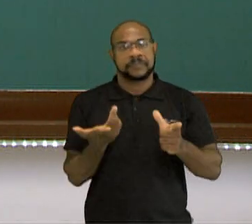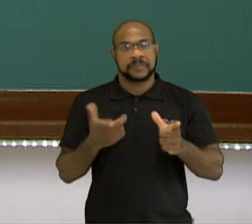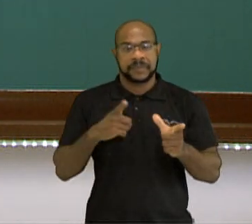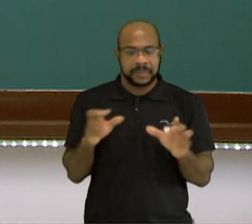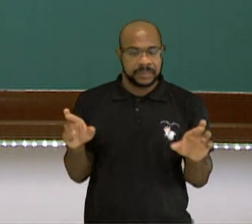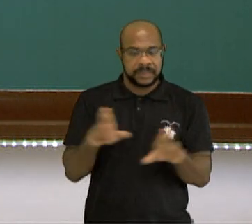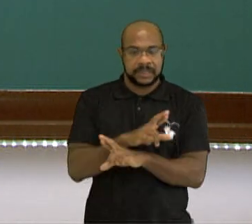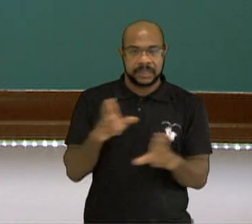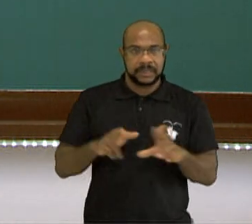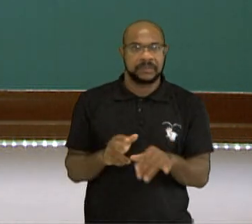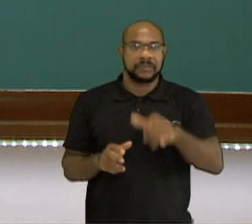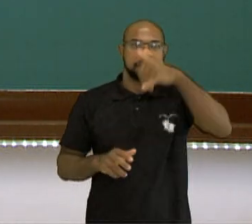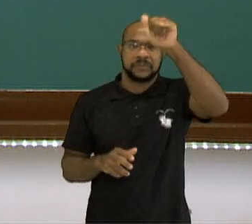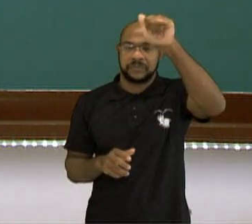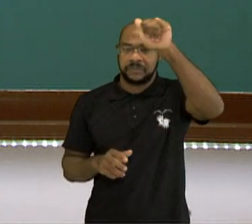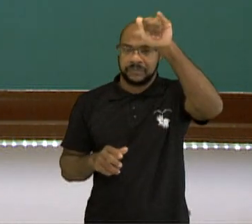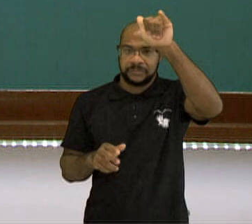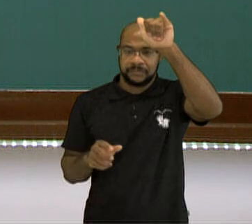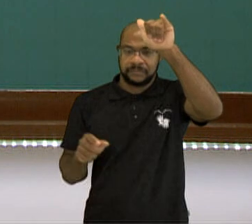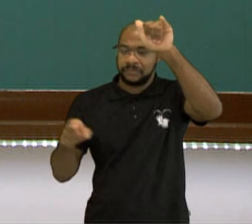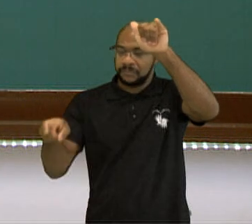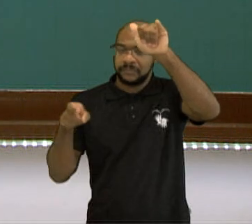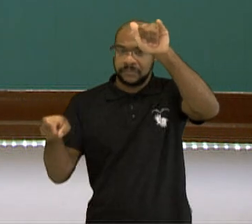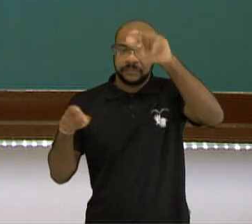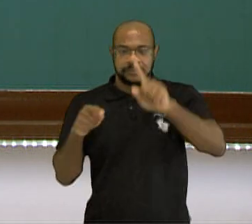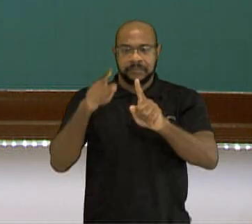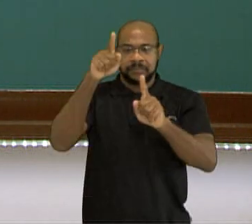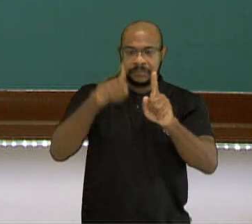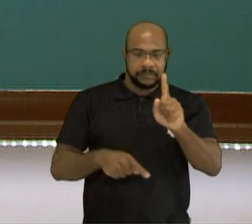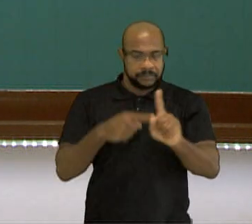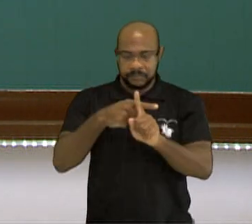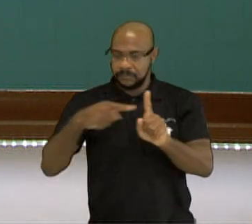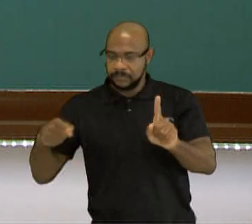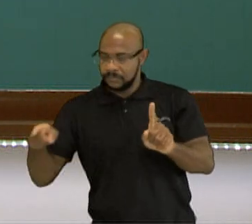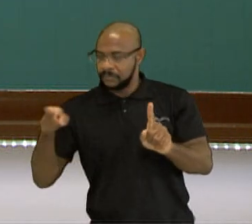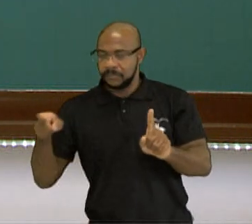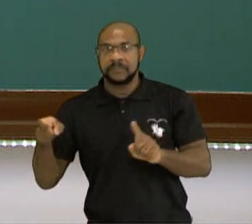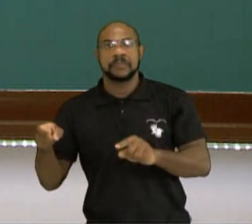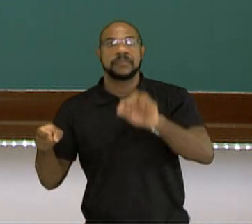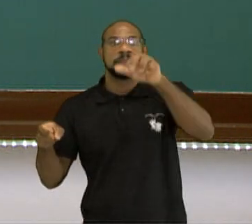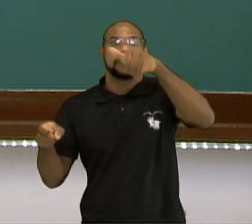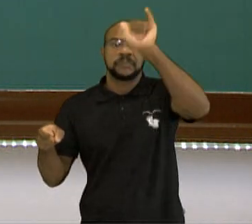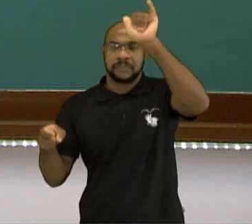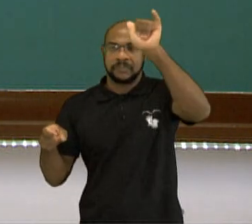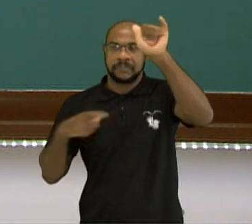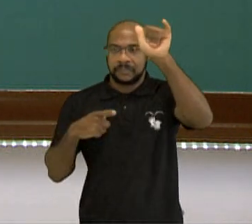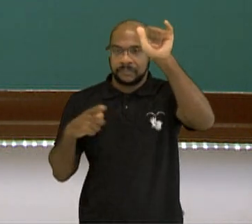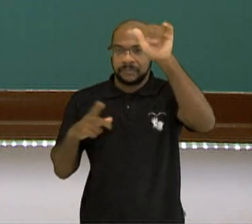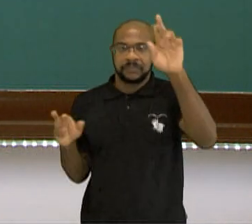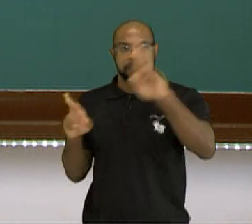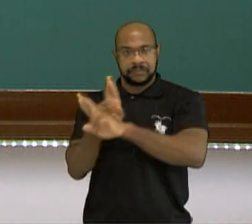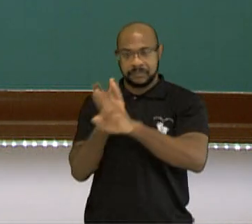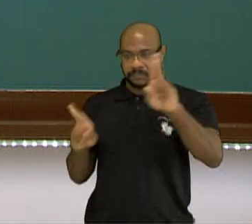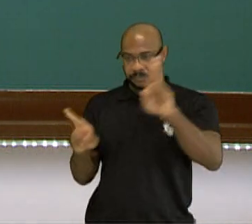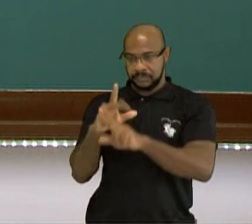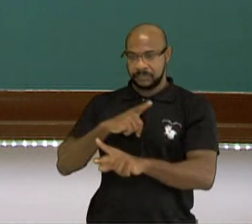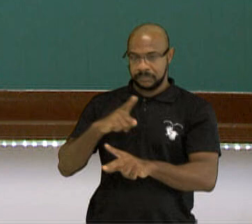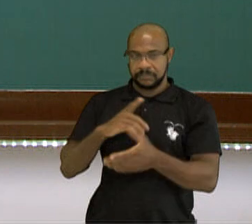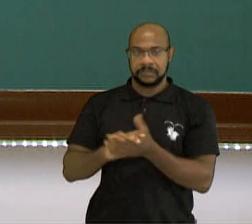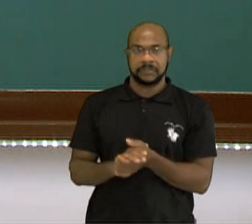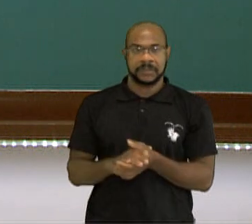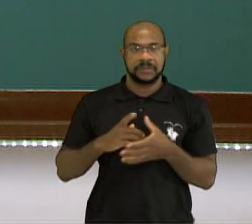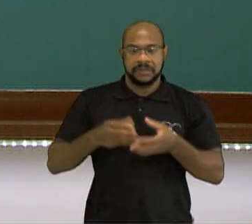que são os valores que vão dar a trajetória, que vão desenhar a trajetória dos gráficos das